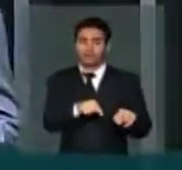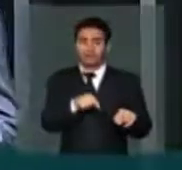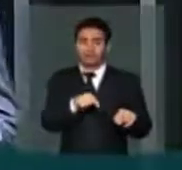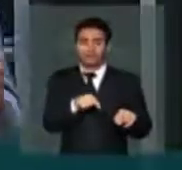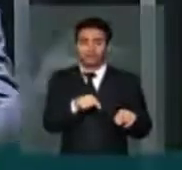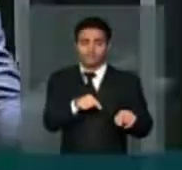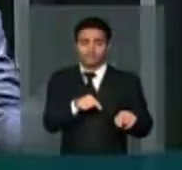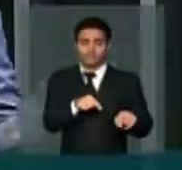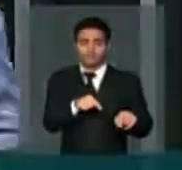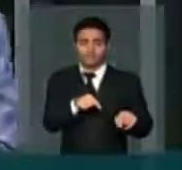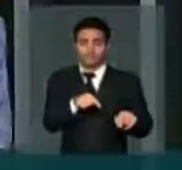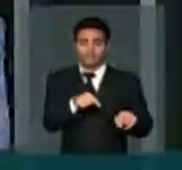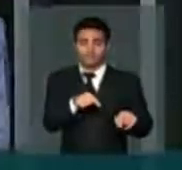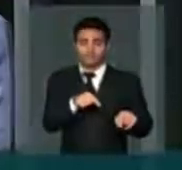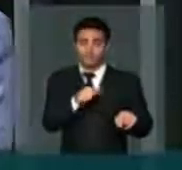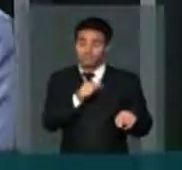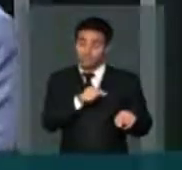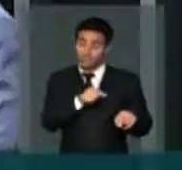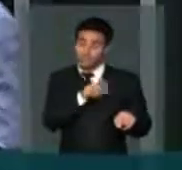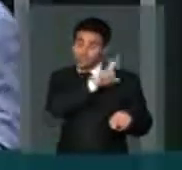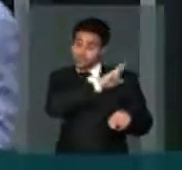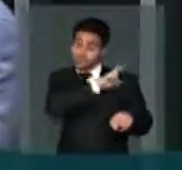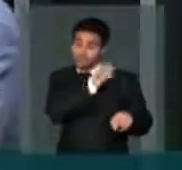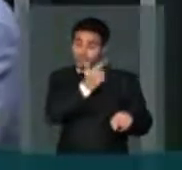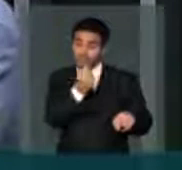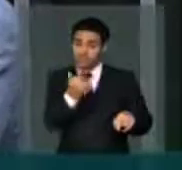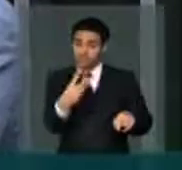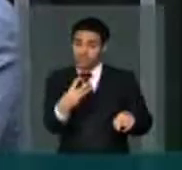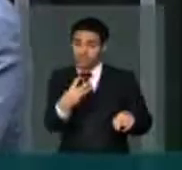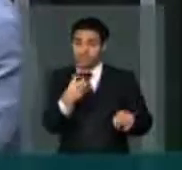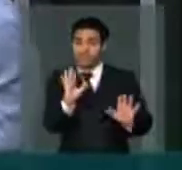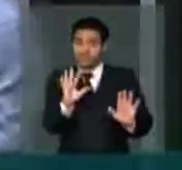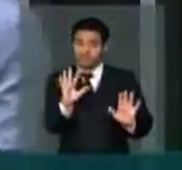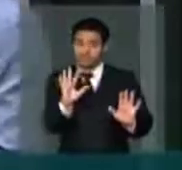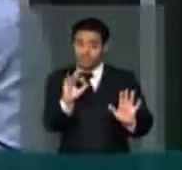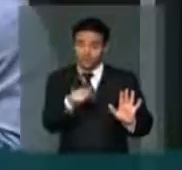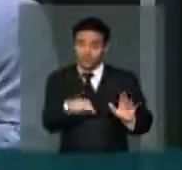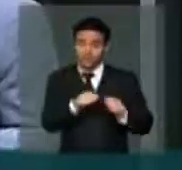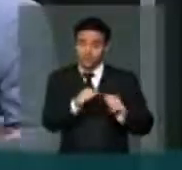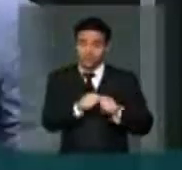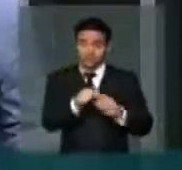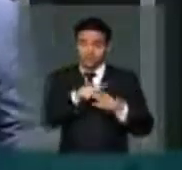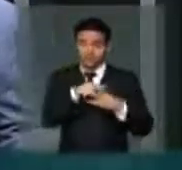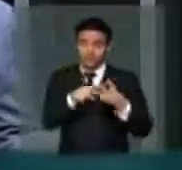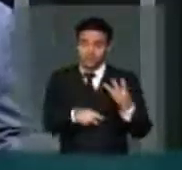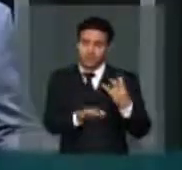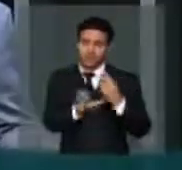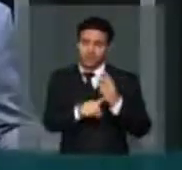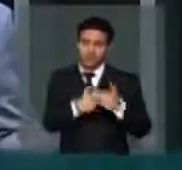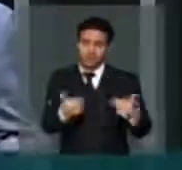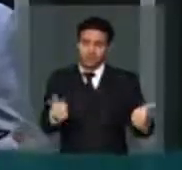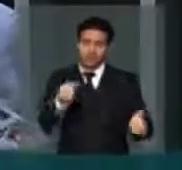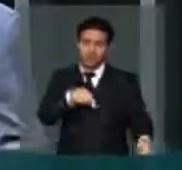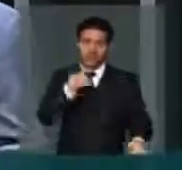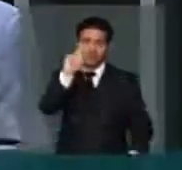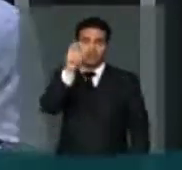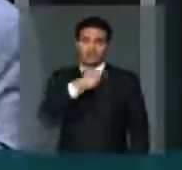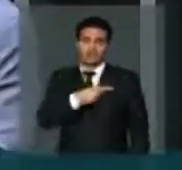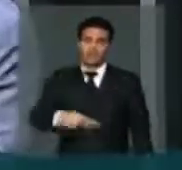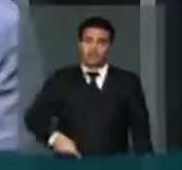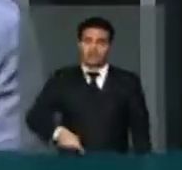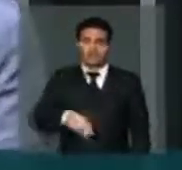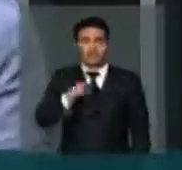mínimo, em 2013, por 3 escândalos, quando ele era presidente do Banco do